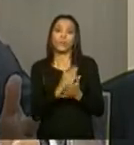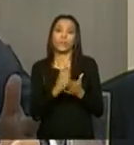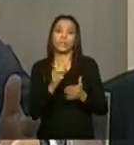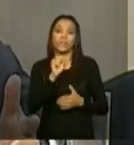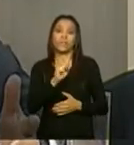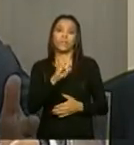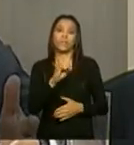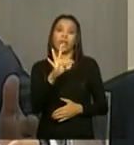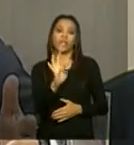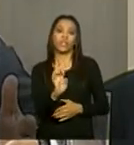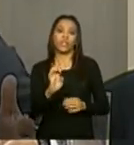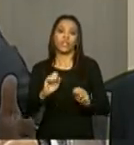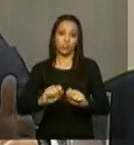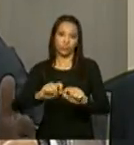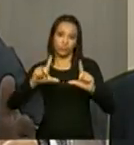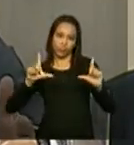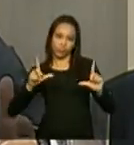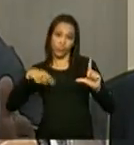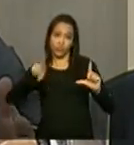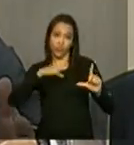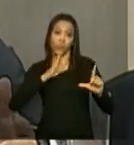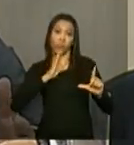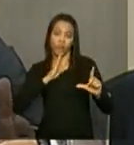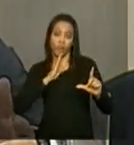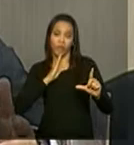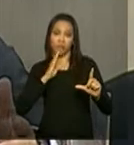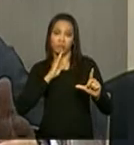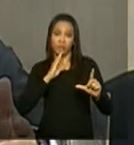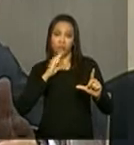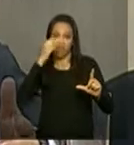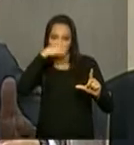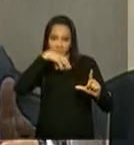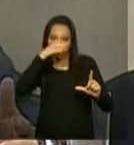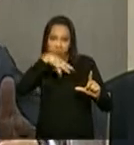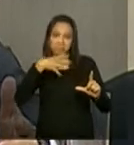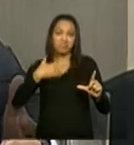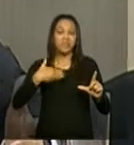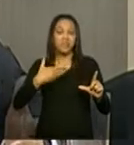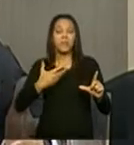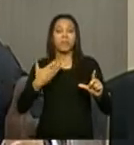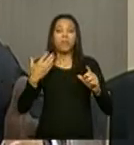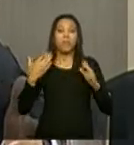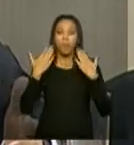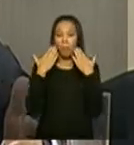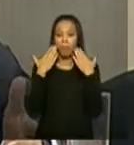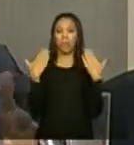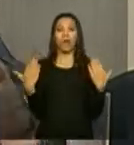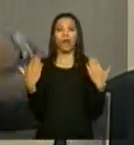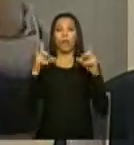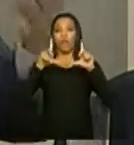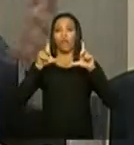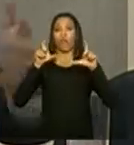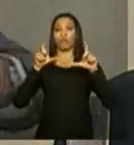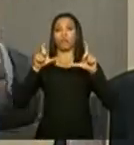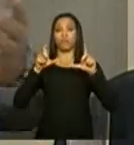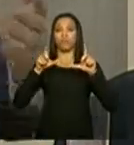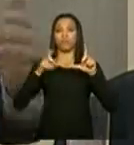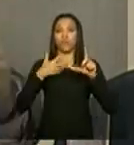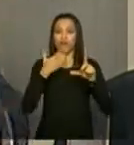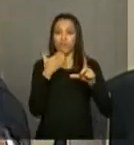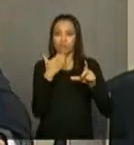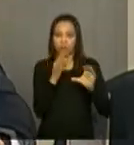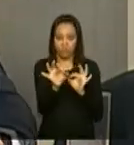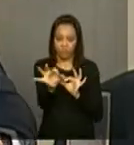nac que todos nós conhecemos um site pirata desses que coloca uma foto monte uma foto com